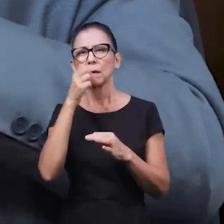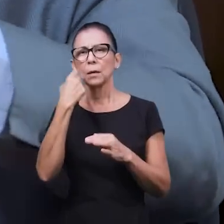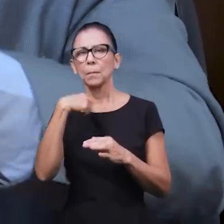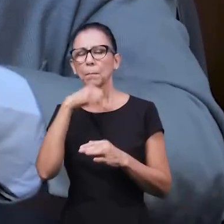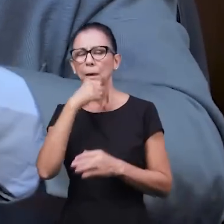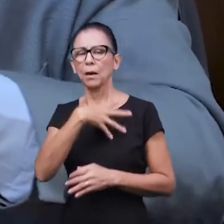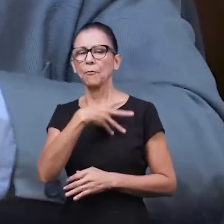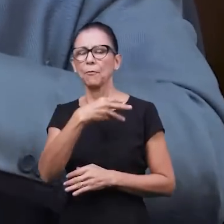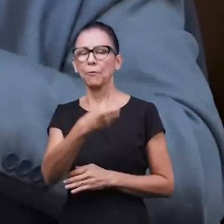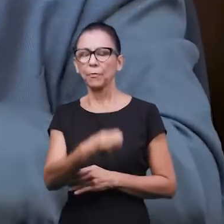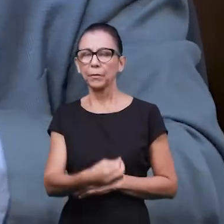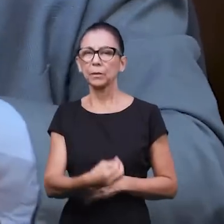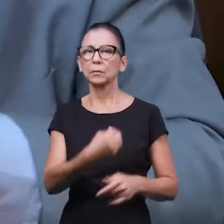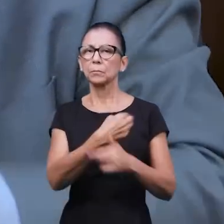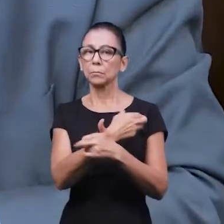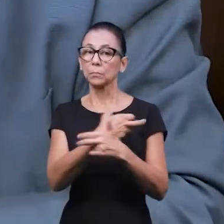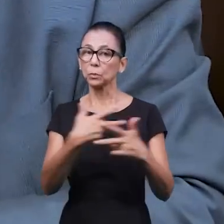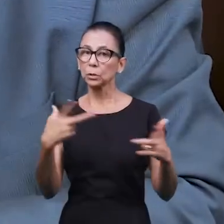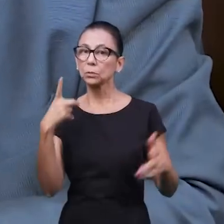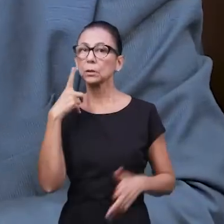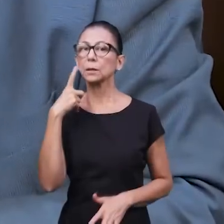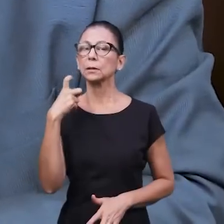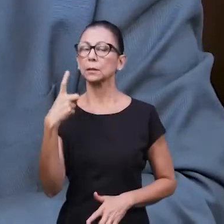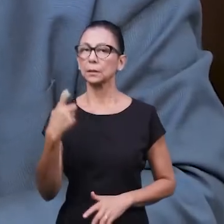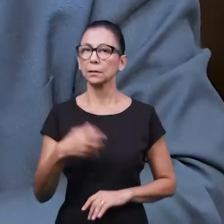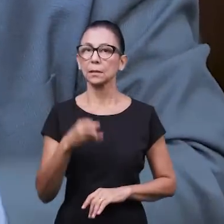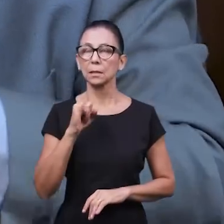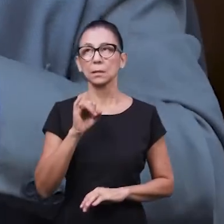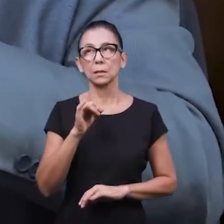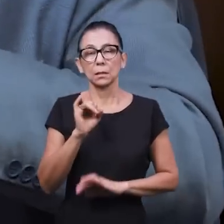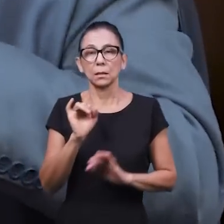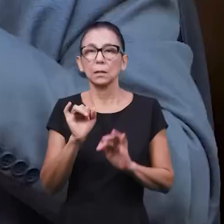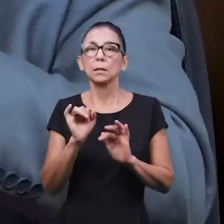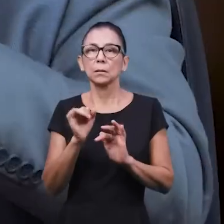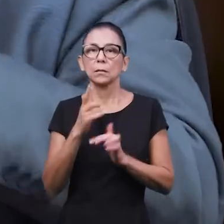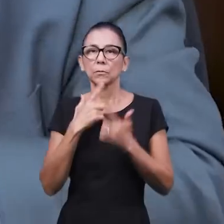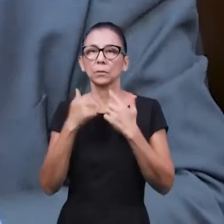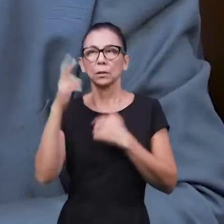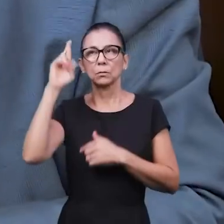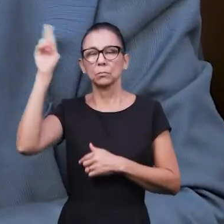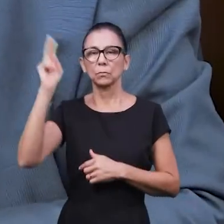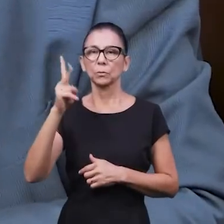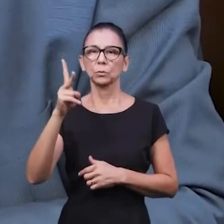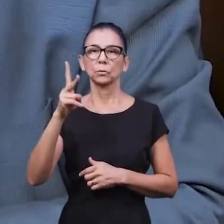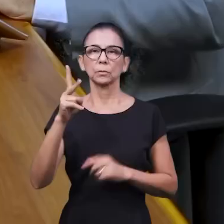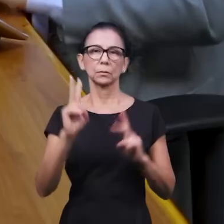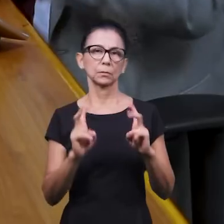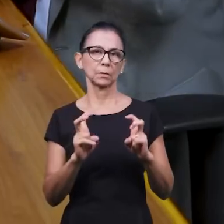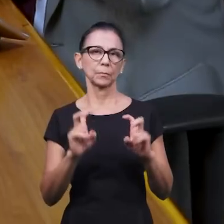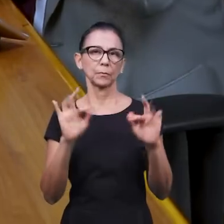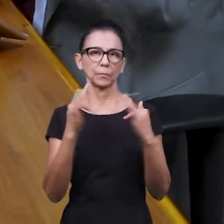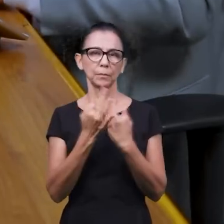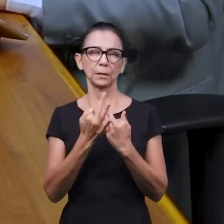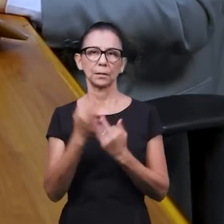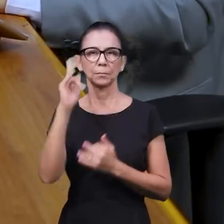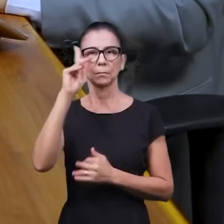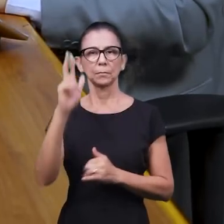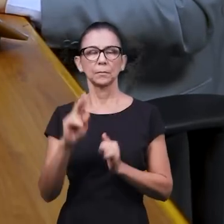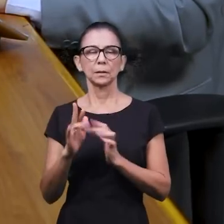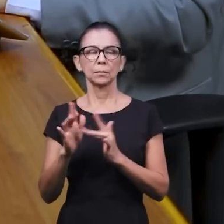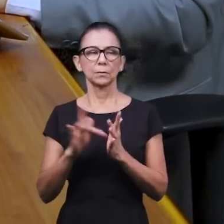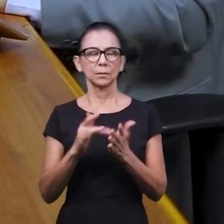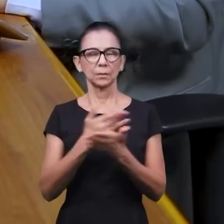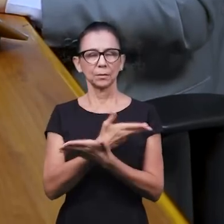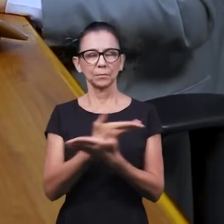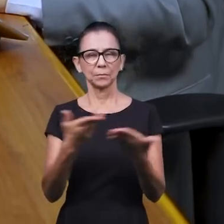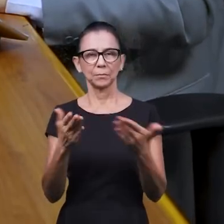e pais, enfim, tem muita coisa que vem por aí. Se o Senhor nos permitir, nós vamos continuar abordando esse tema. Mais uma vez, Luiz, a paz do Senhor.